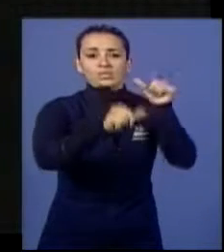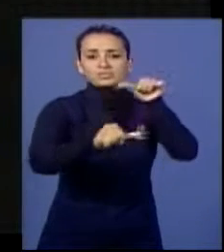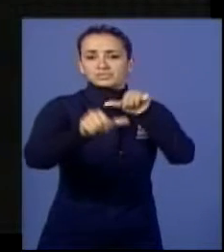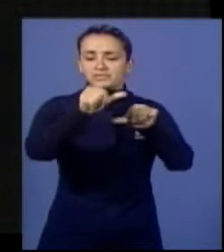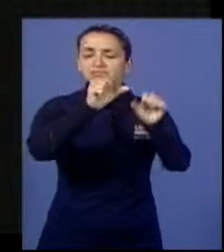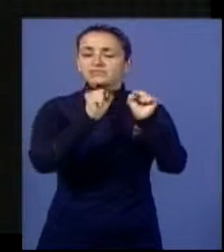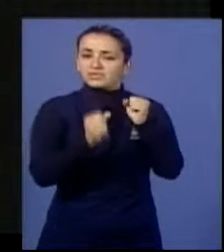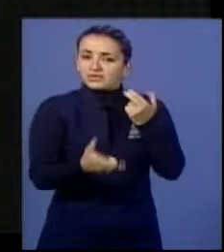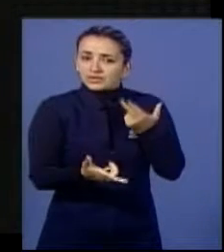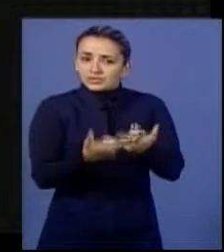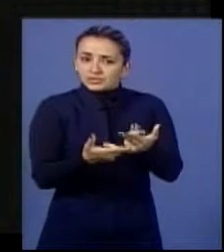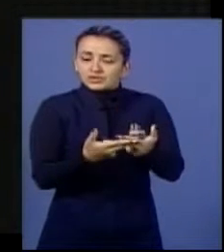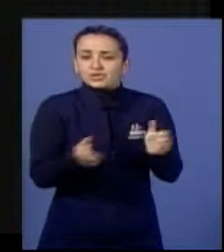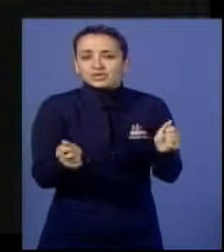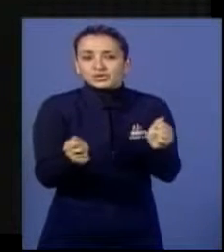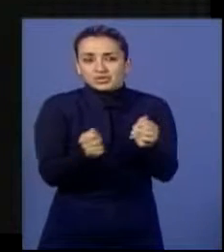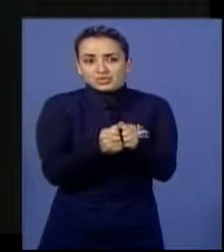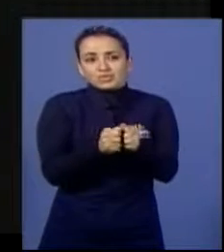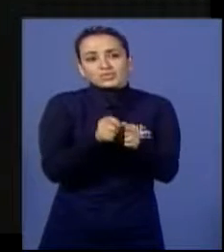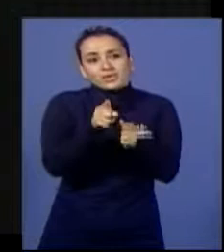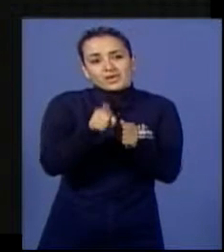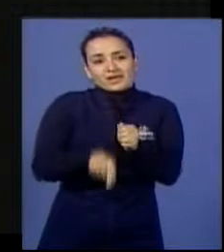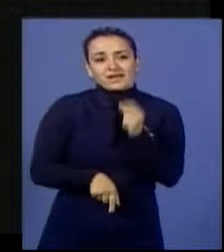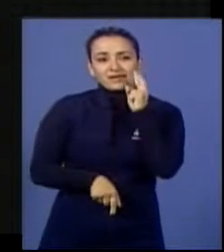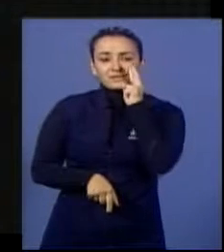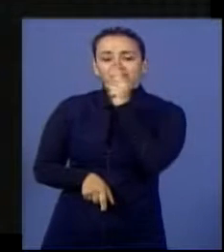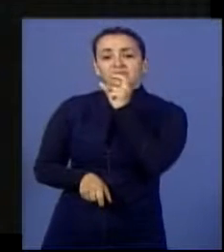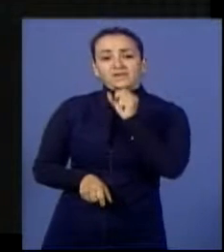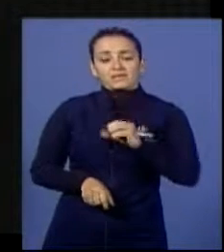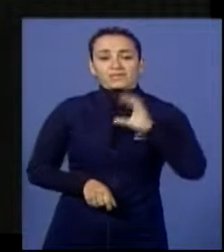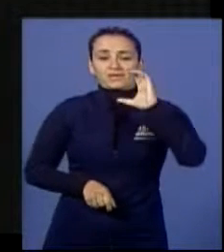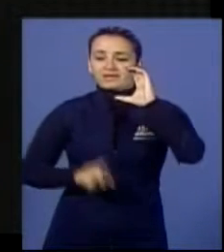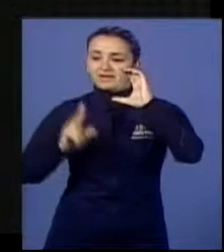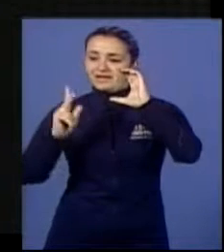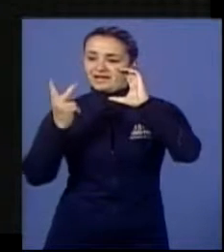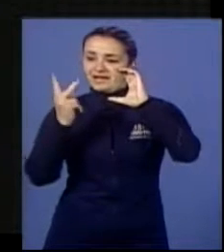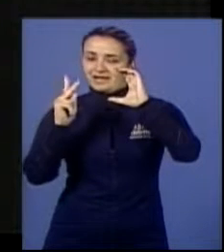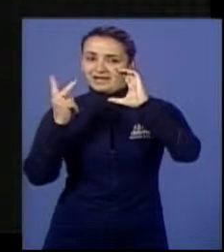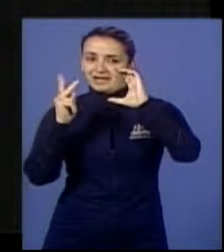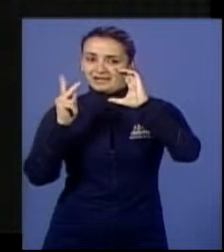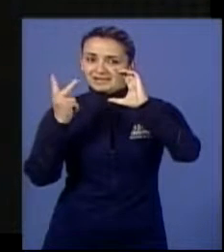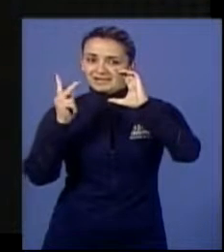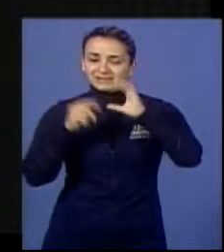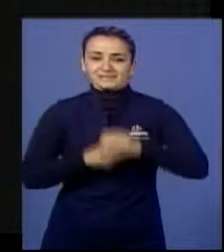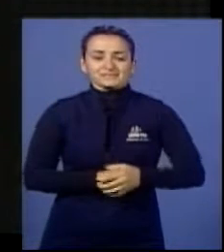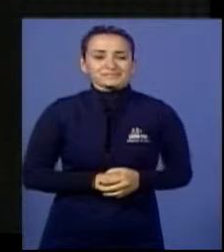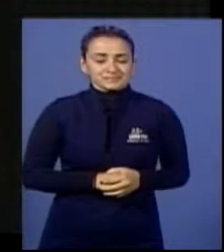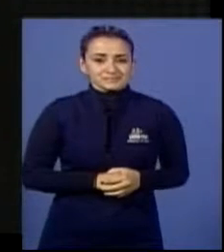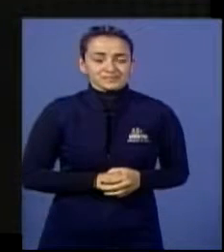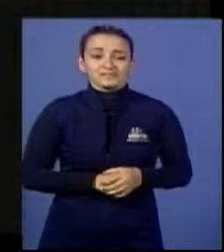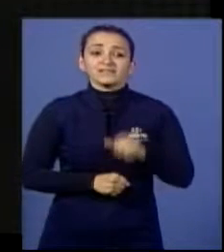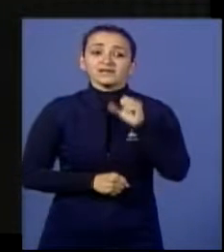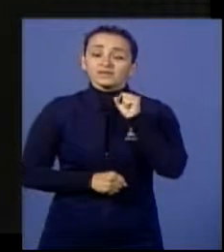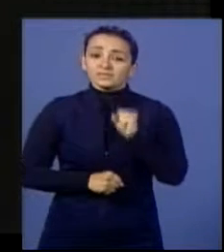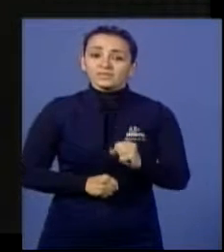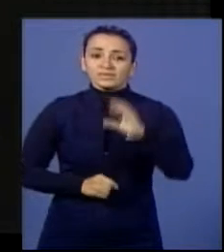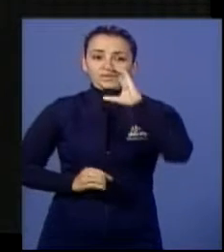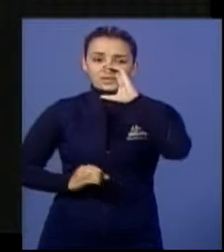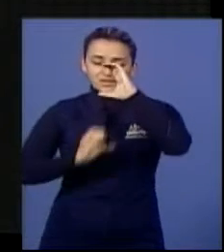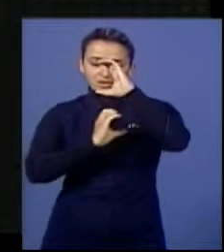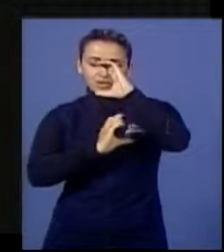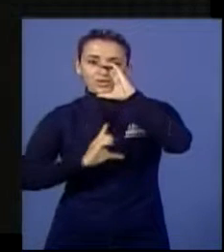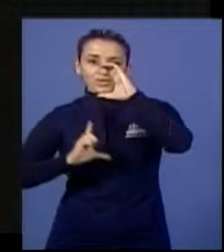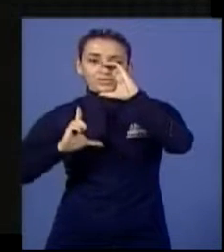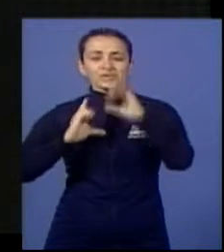Nós dizemos que o carbono é anfótero, porque ele pode ligar-se com hidrogênio, que é menos eletronegativo que ele. Pode ligar-se com o cloro,